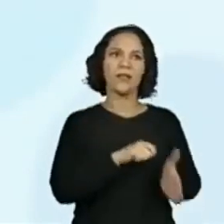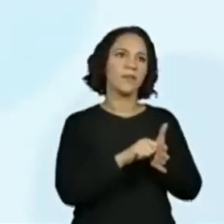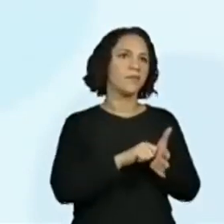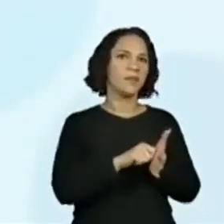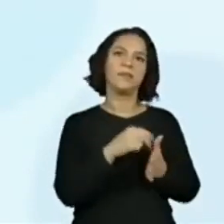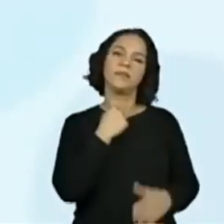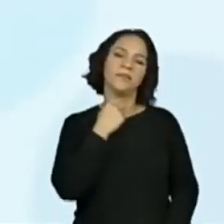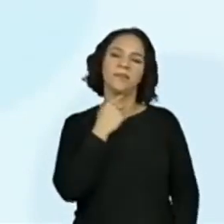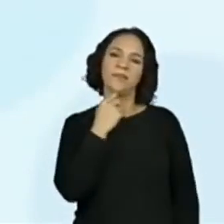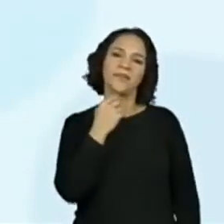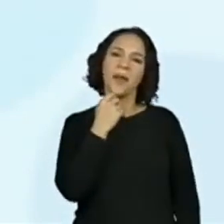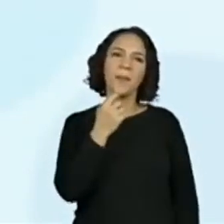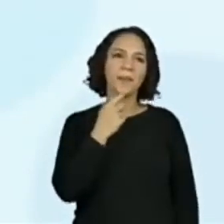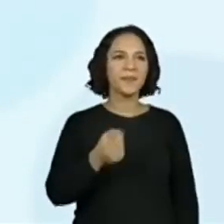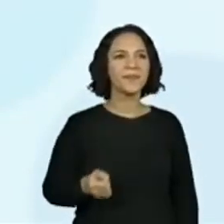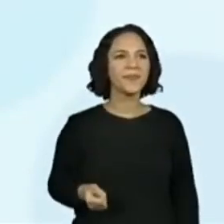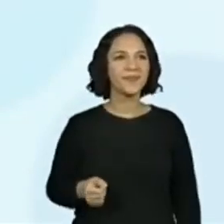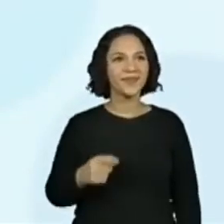vai escrever nada.